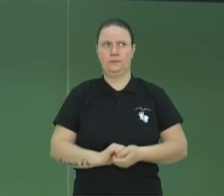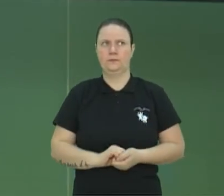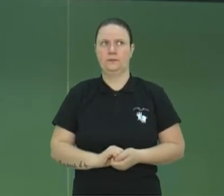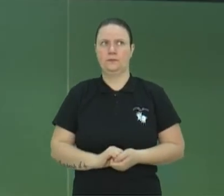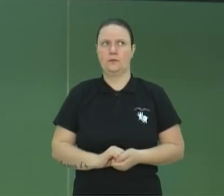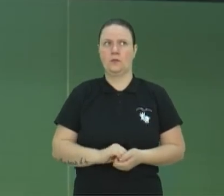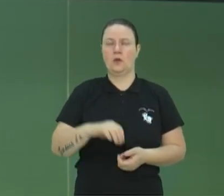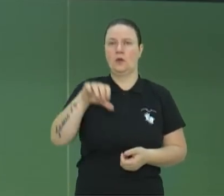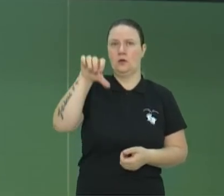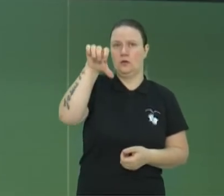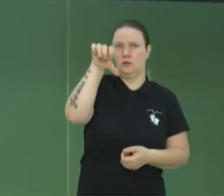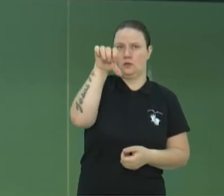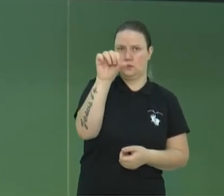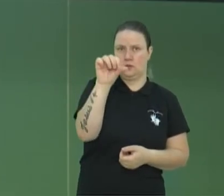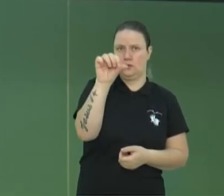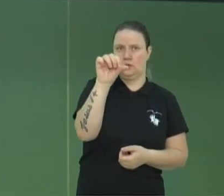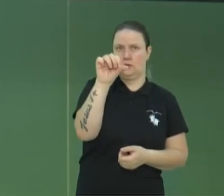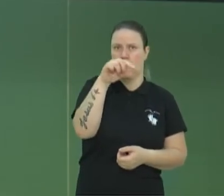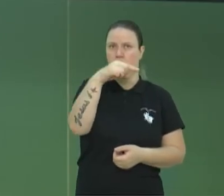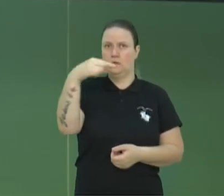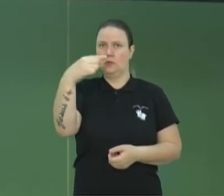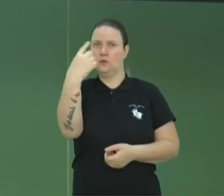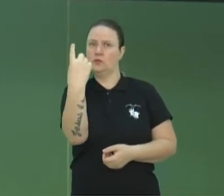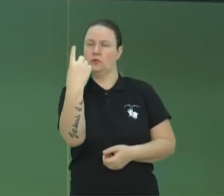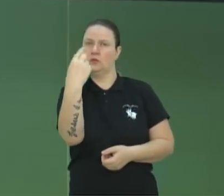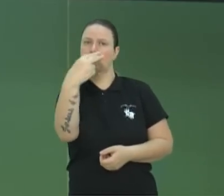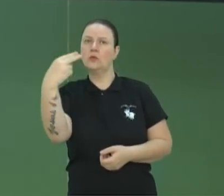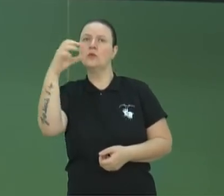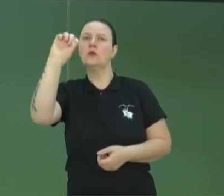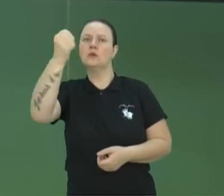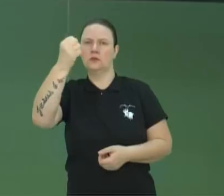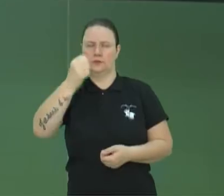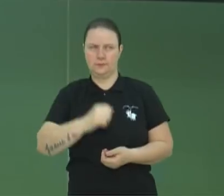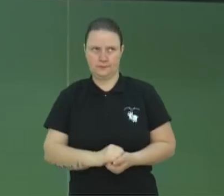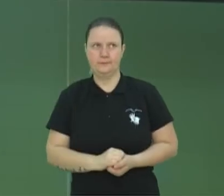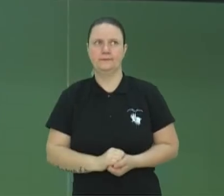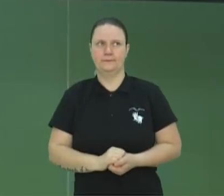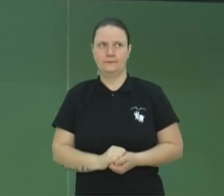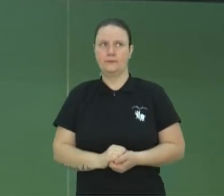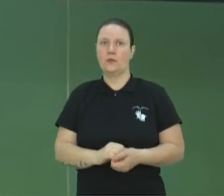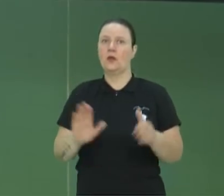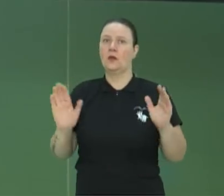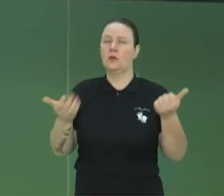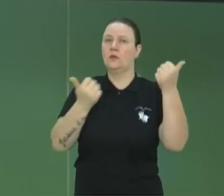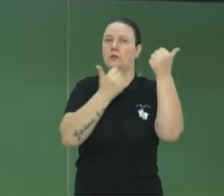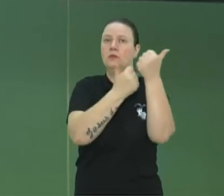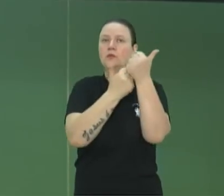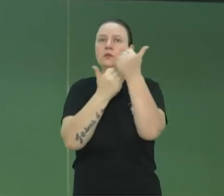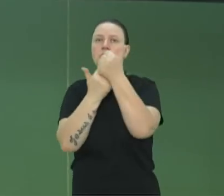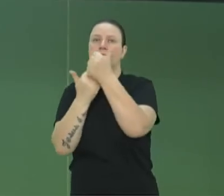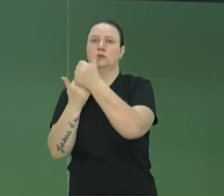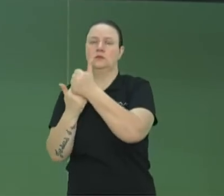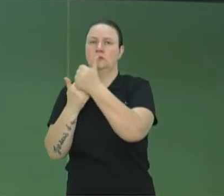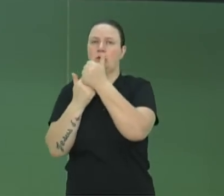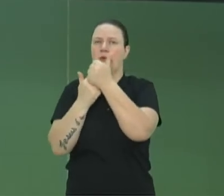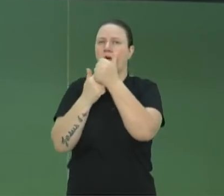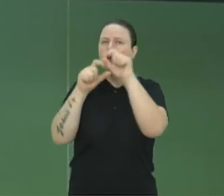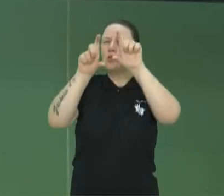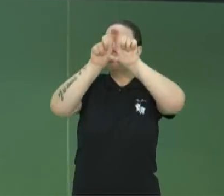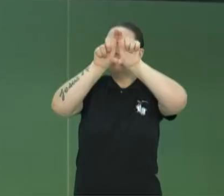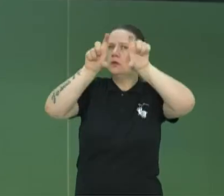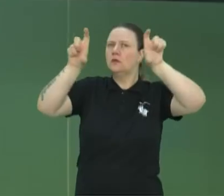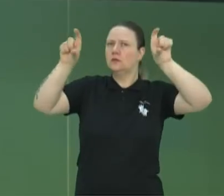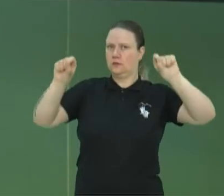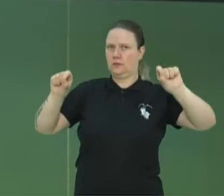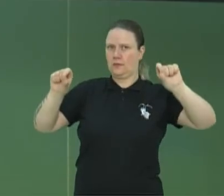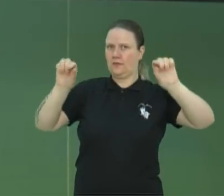sim eu tenho minha equação do segundo grau na forma reduzida. Basta eu substituir ela na fórmula de Bhaskara.